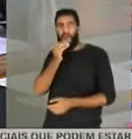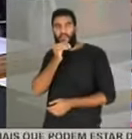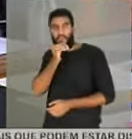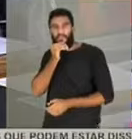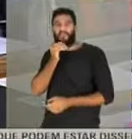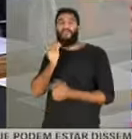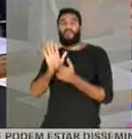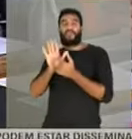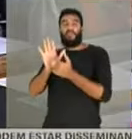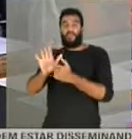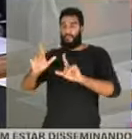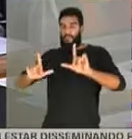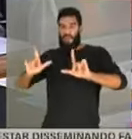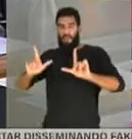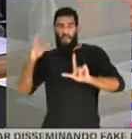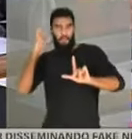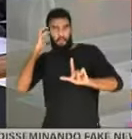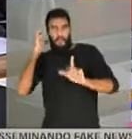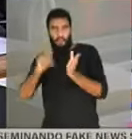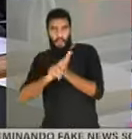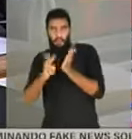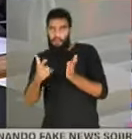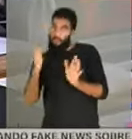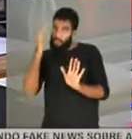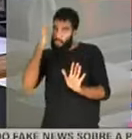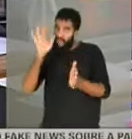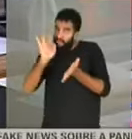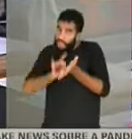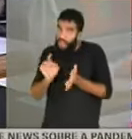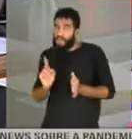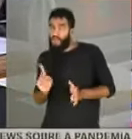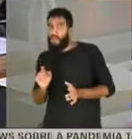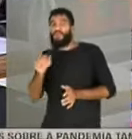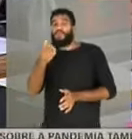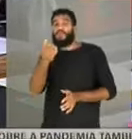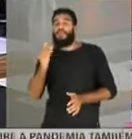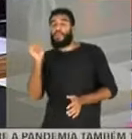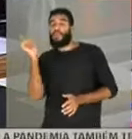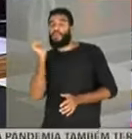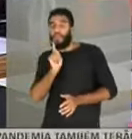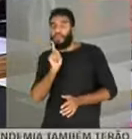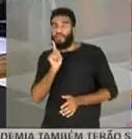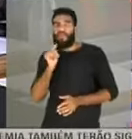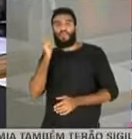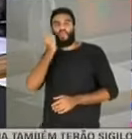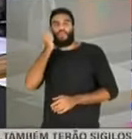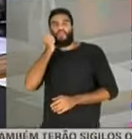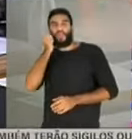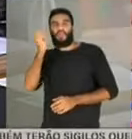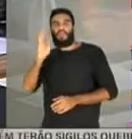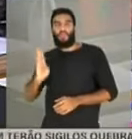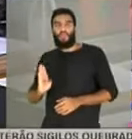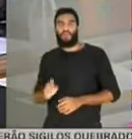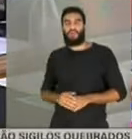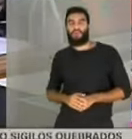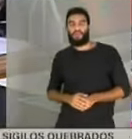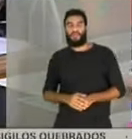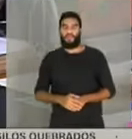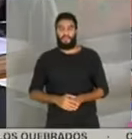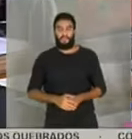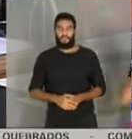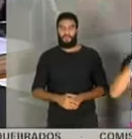na imprensa, não sei se é verdade ou não, que Vossa Senhoria conseguiu mobilizar um senador da República, filho do